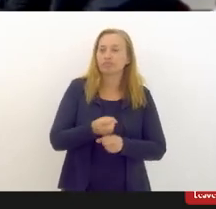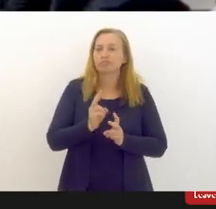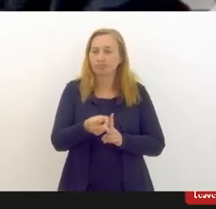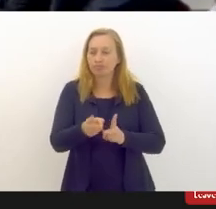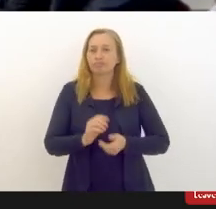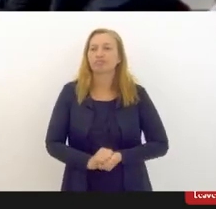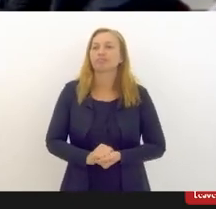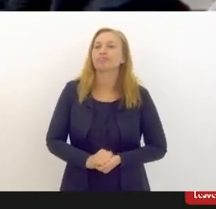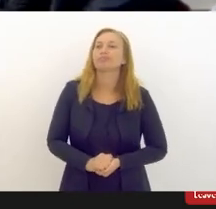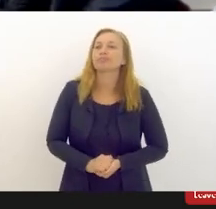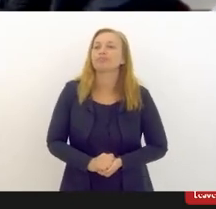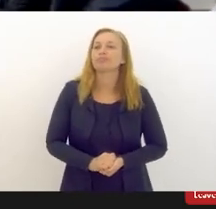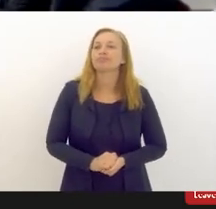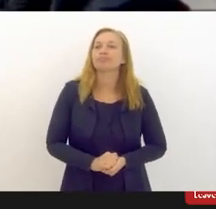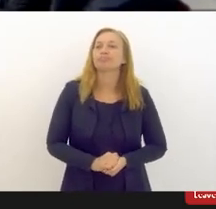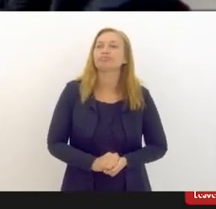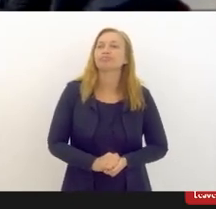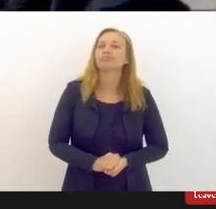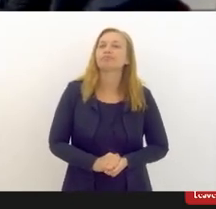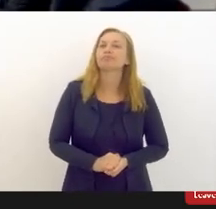isso.